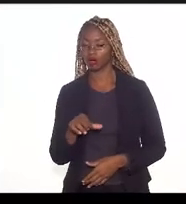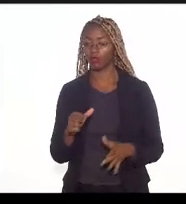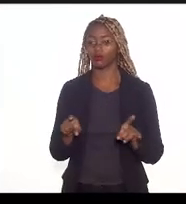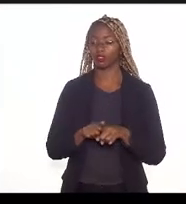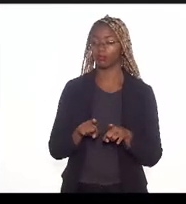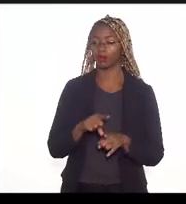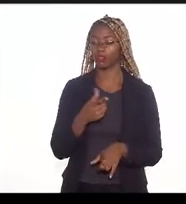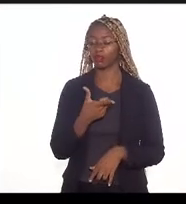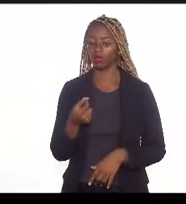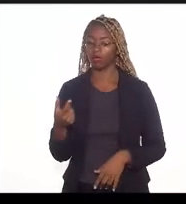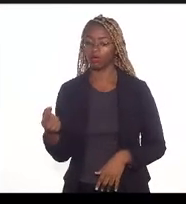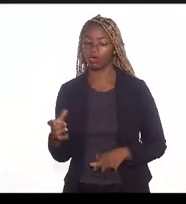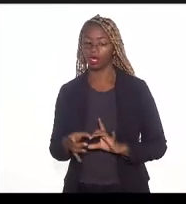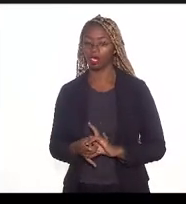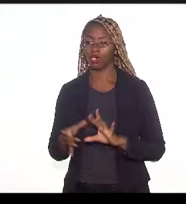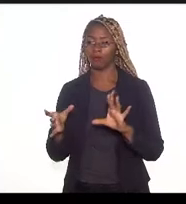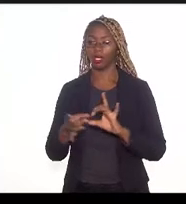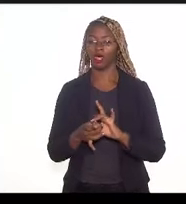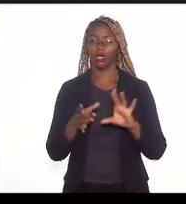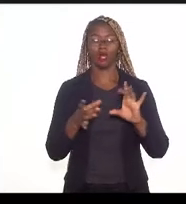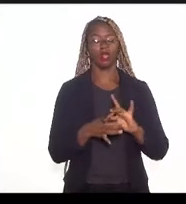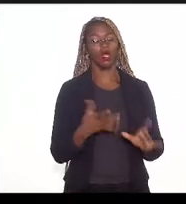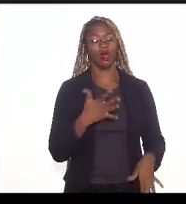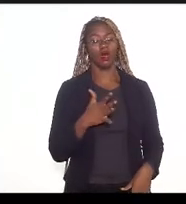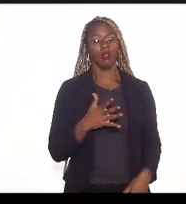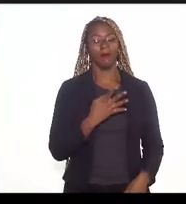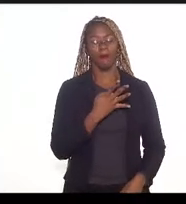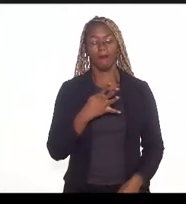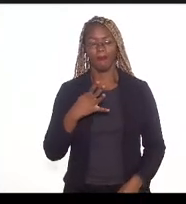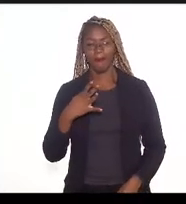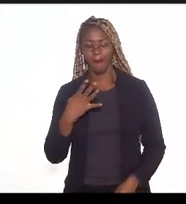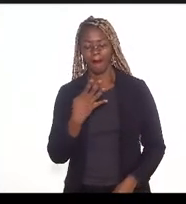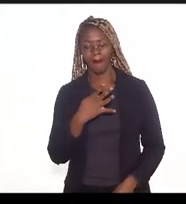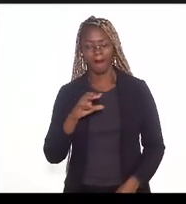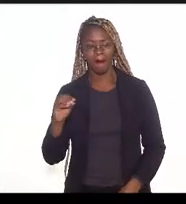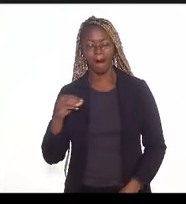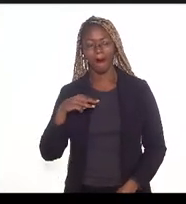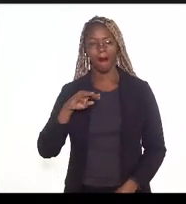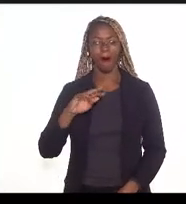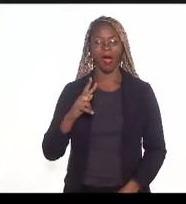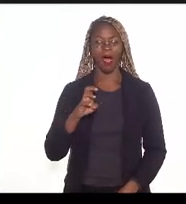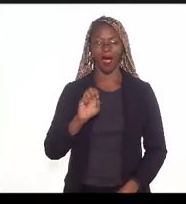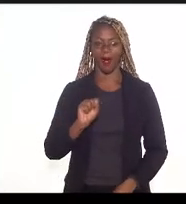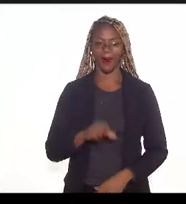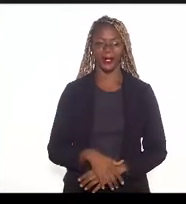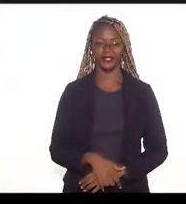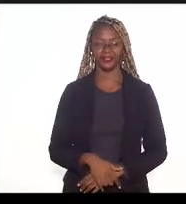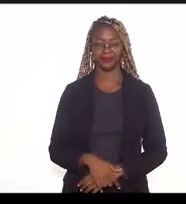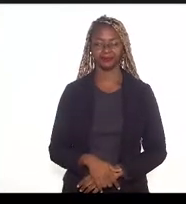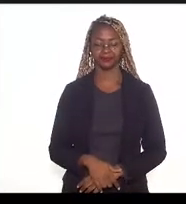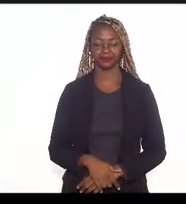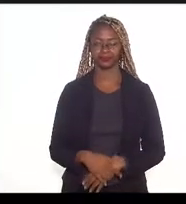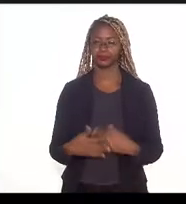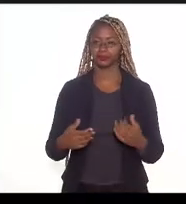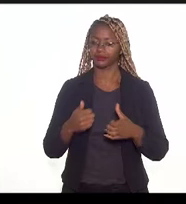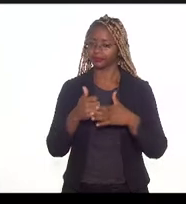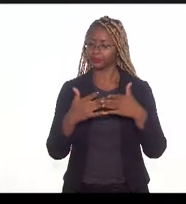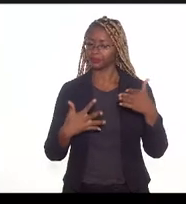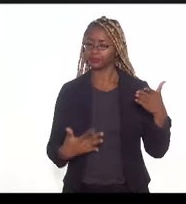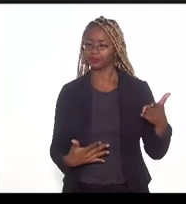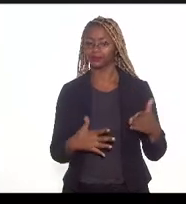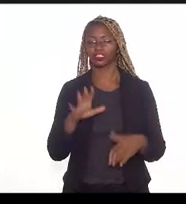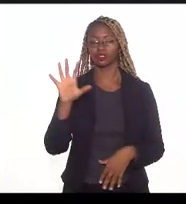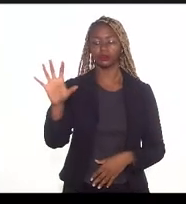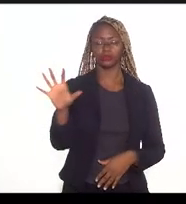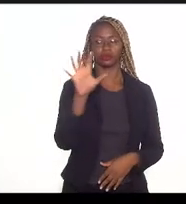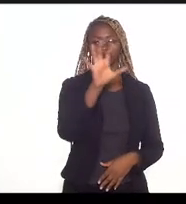2019 e 2020. Liberações, a gente tem aproximadamente 400 milhões em 2019 e 258 milhões em 2020. Detalhamento aqui é por setor,